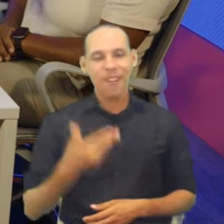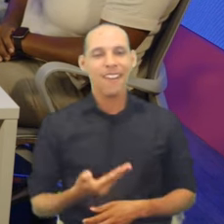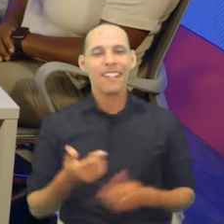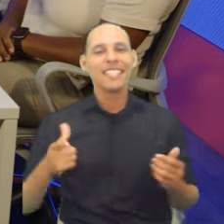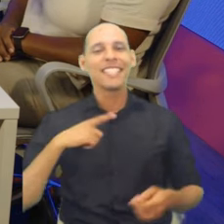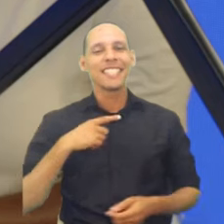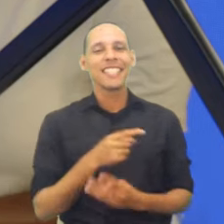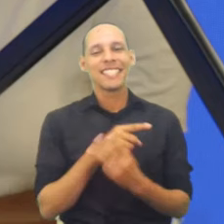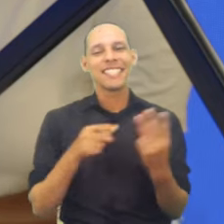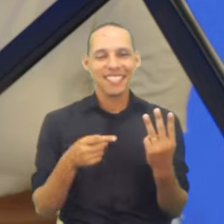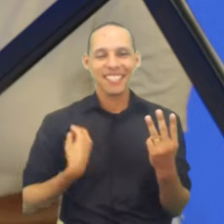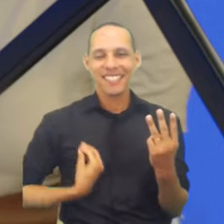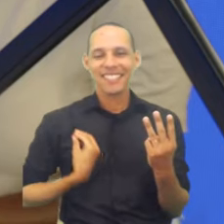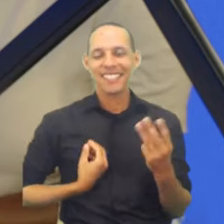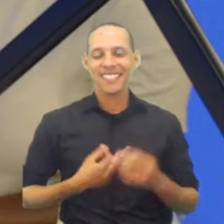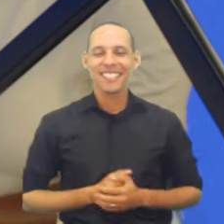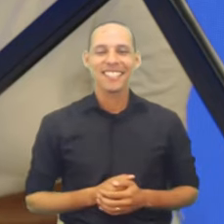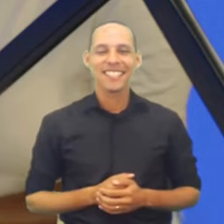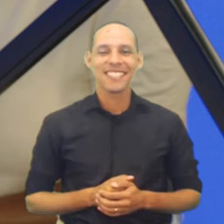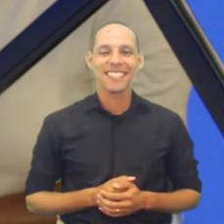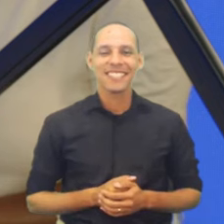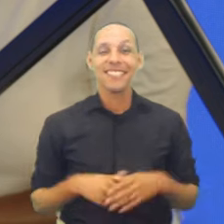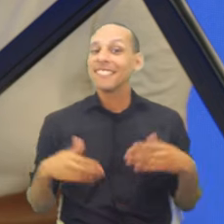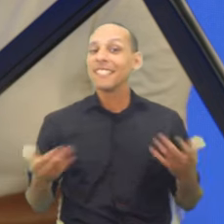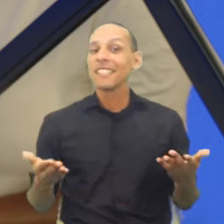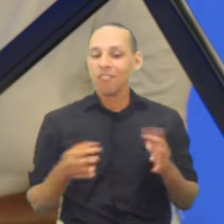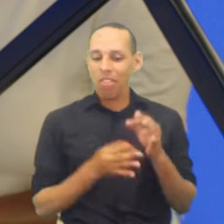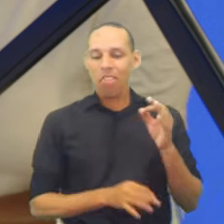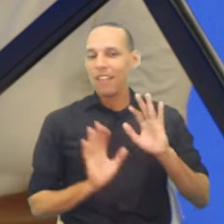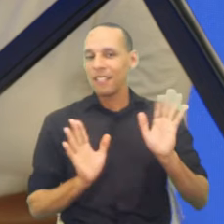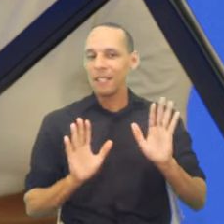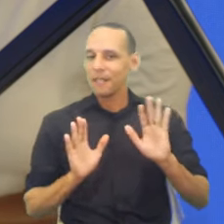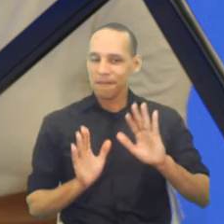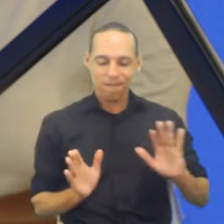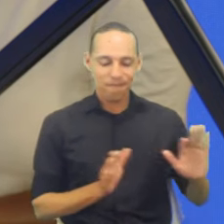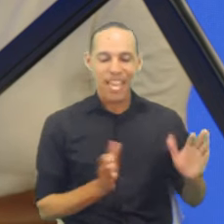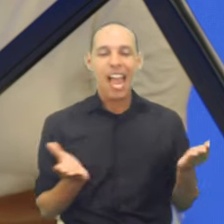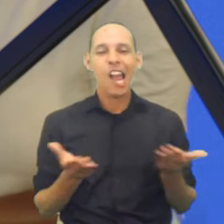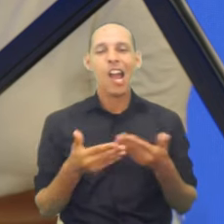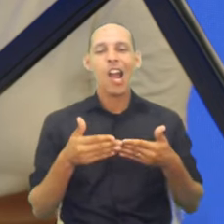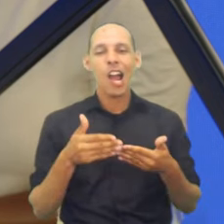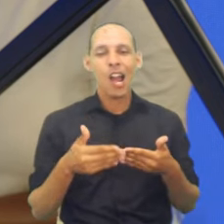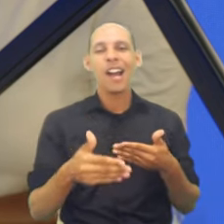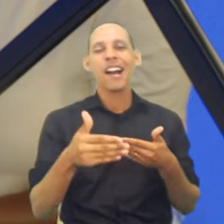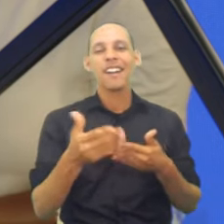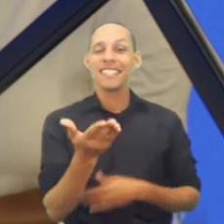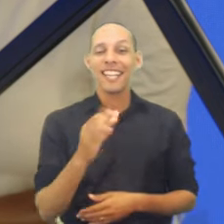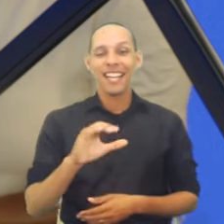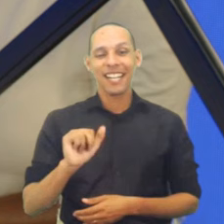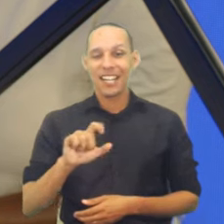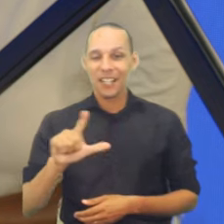três aqui Bom e sem mais mais delongas vamos começar Carol vou começar com você tá